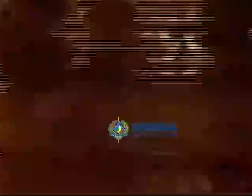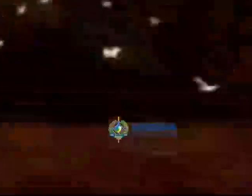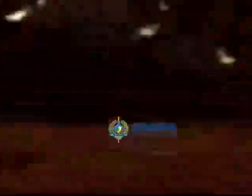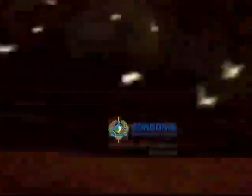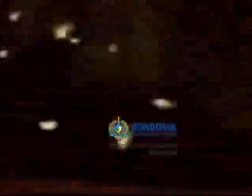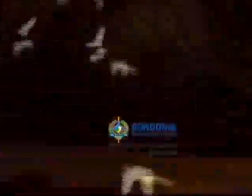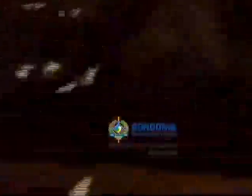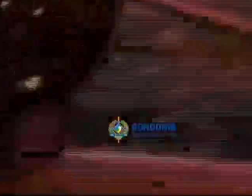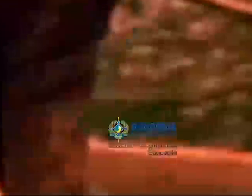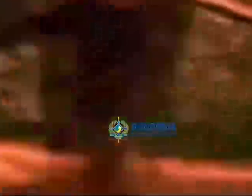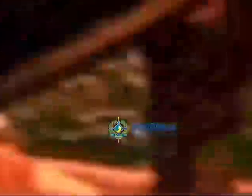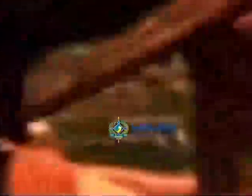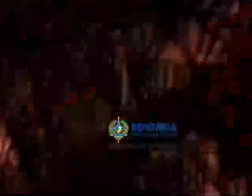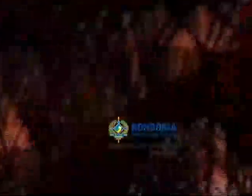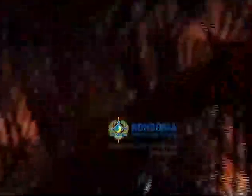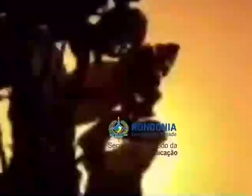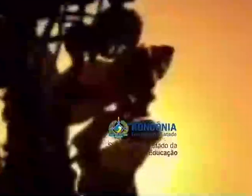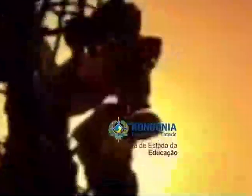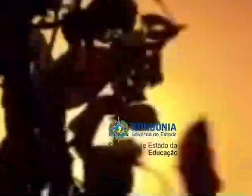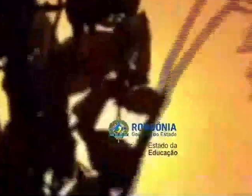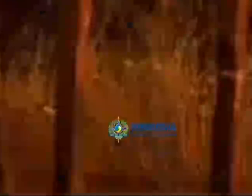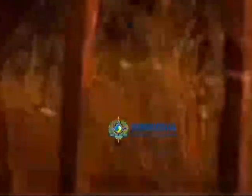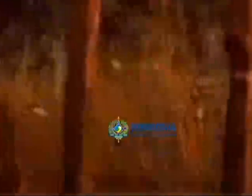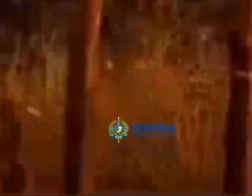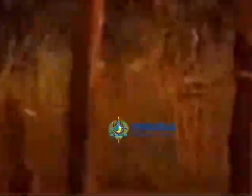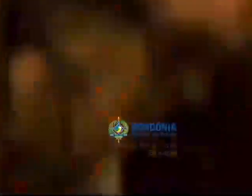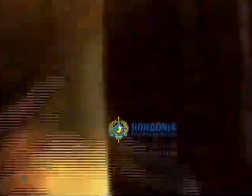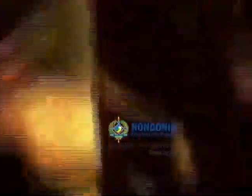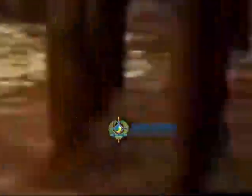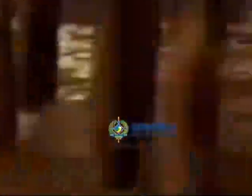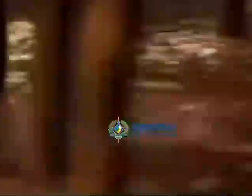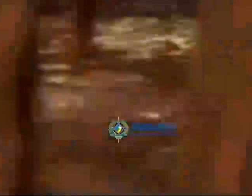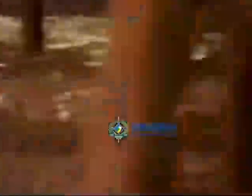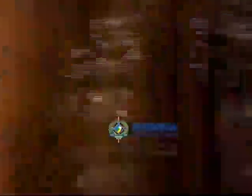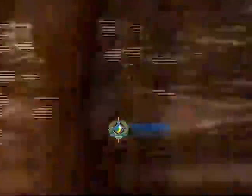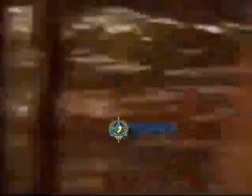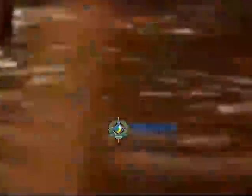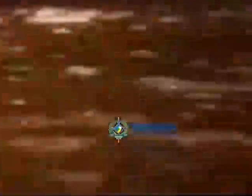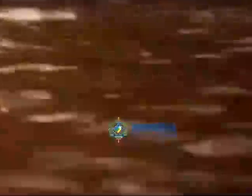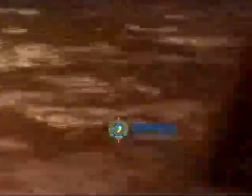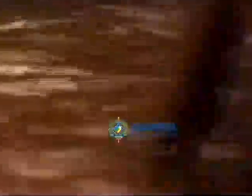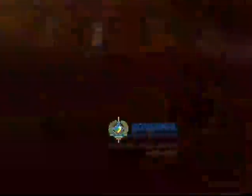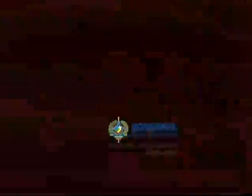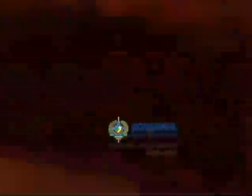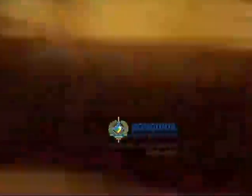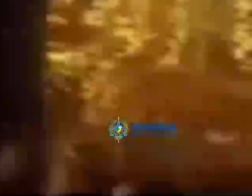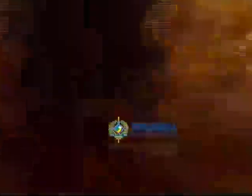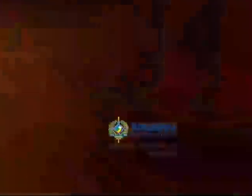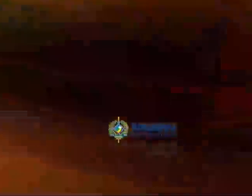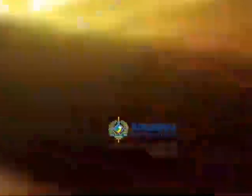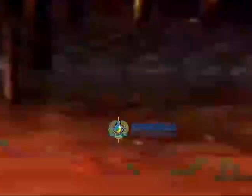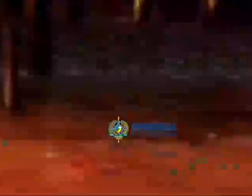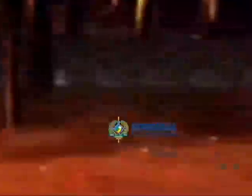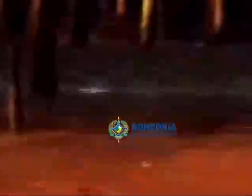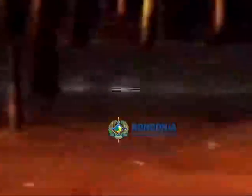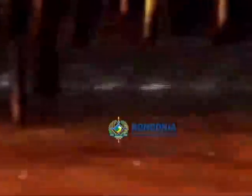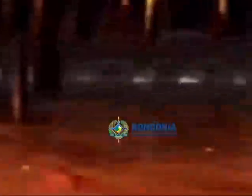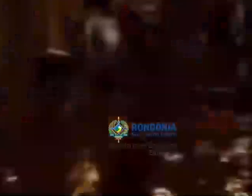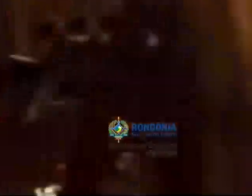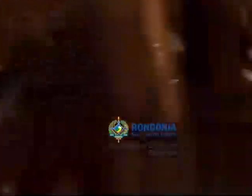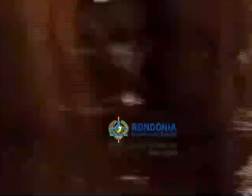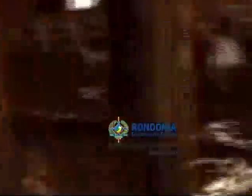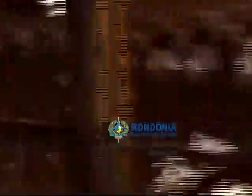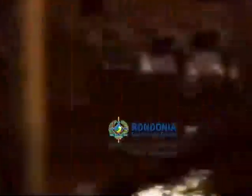forma gigante e ameaçadora, abandonando a floresta e passando a habitar a parte profunda dos rios.